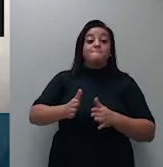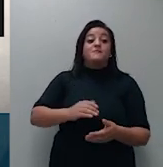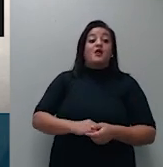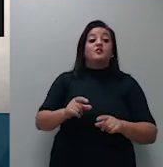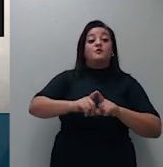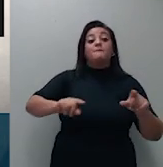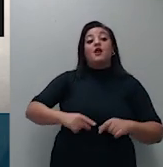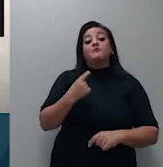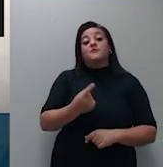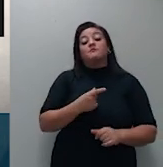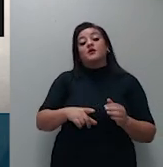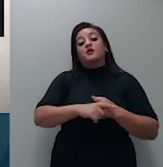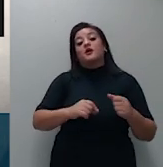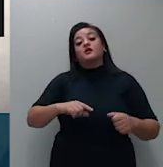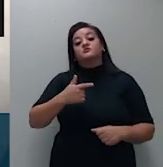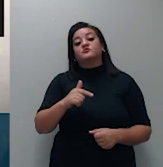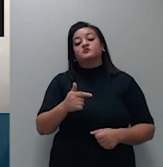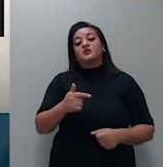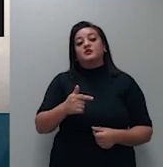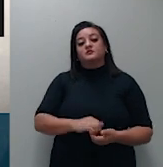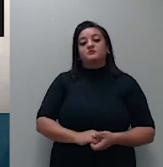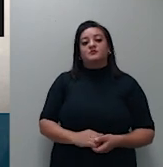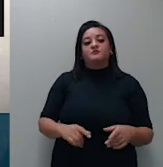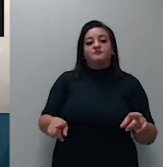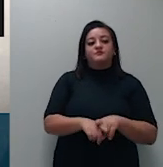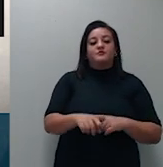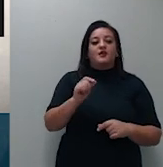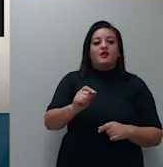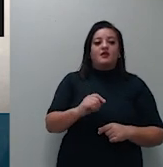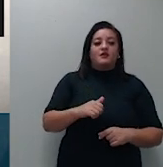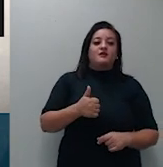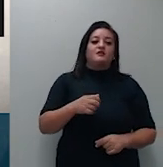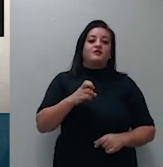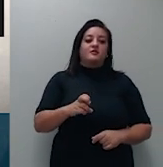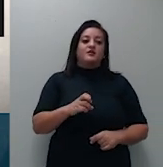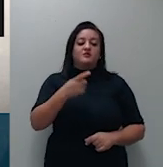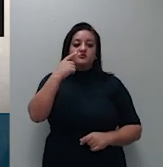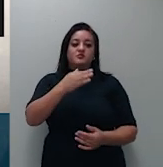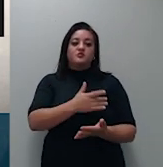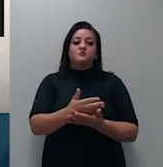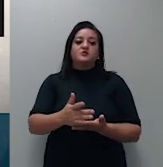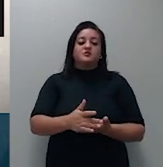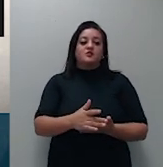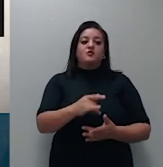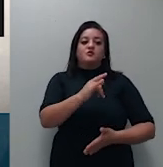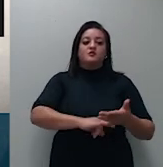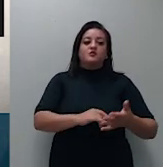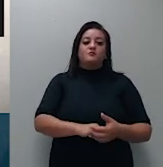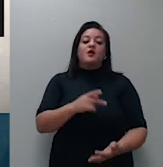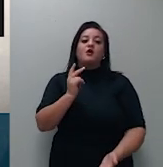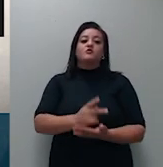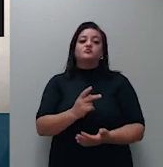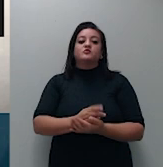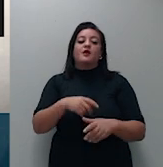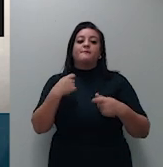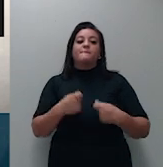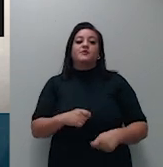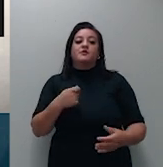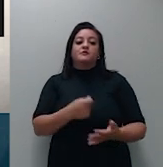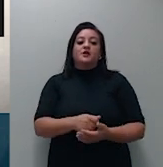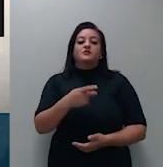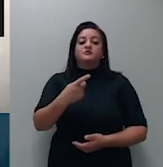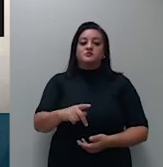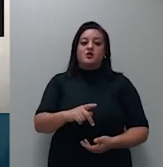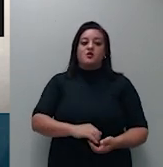prazo do parágrafo 1º do 715 dias a contar do edital Continuará